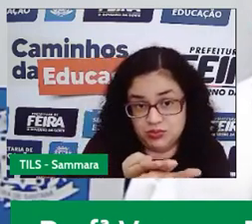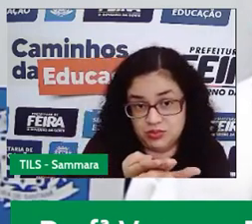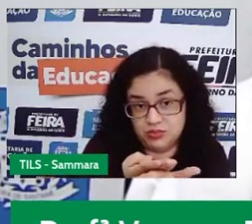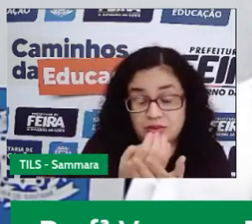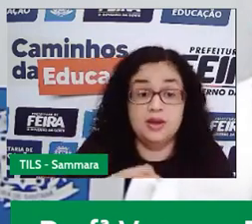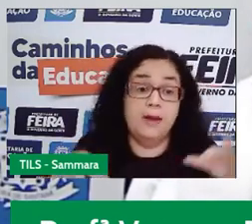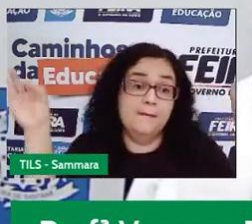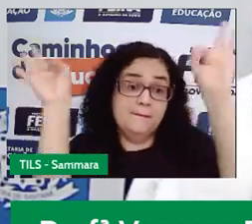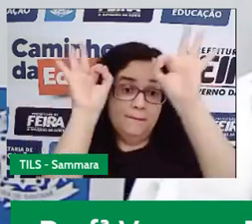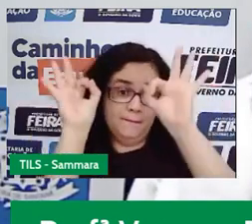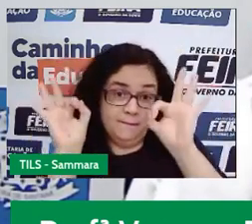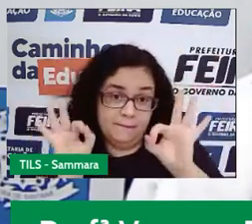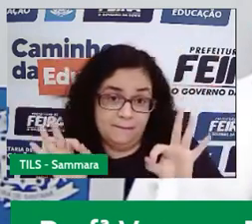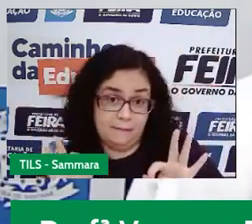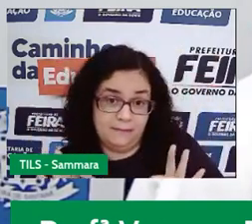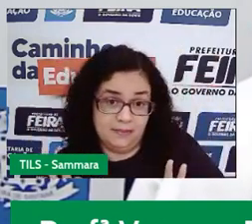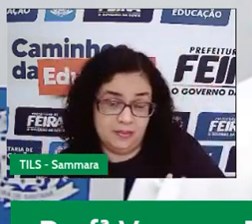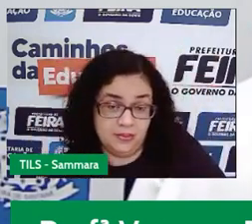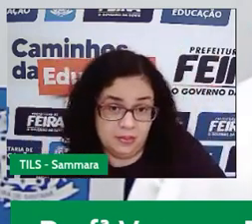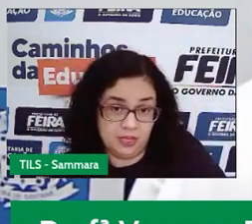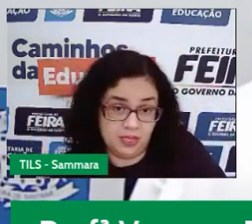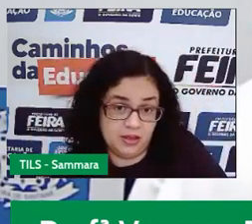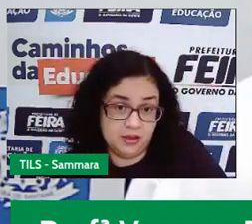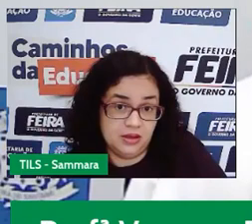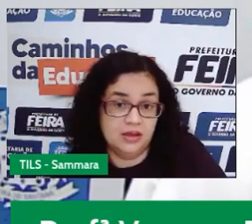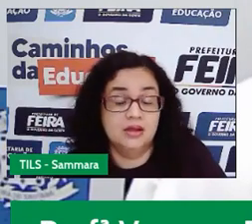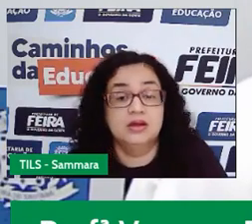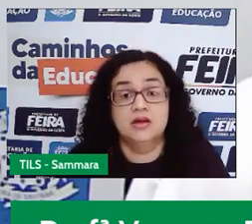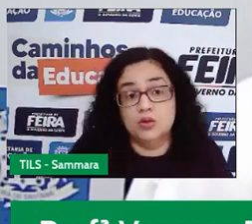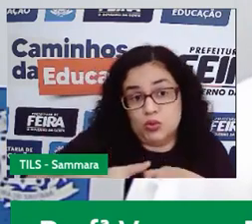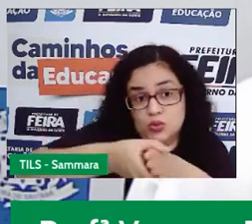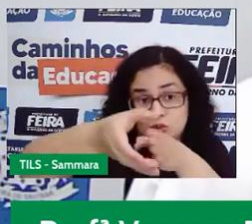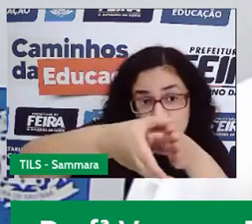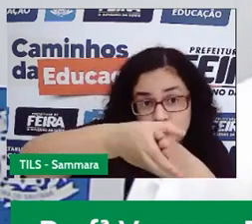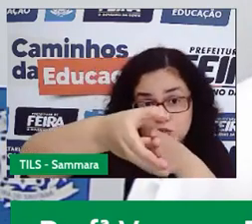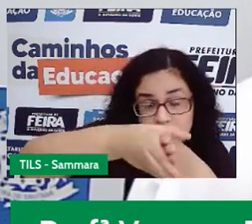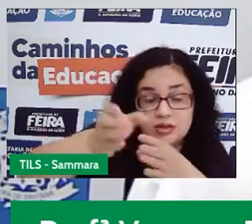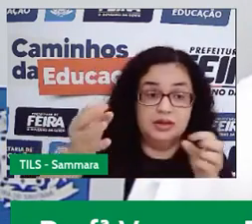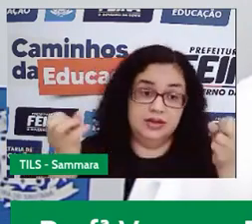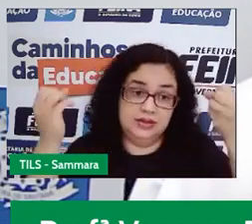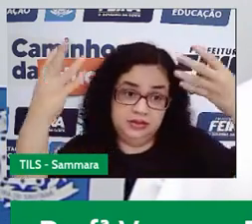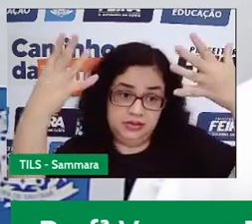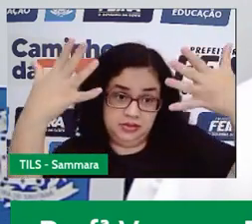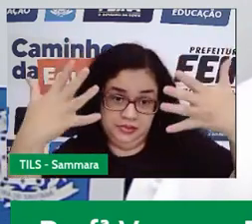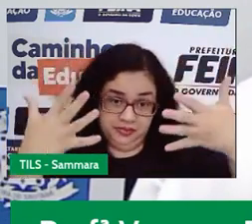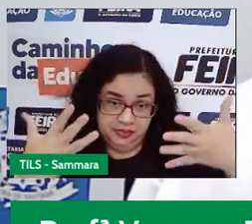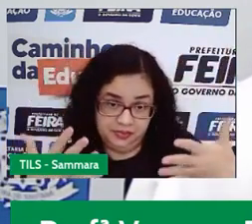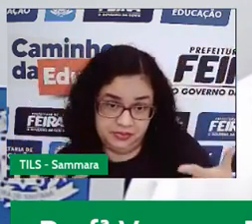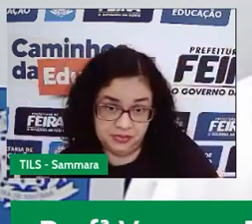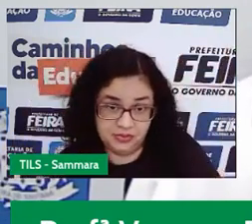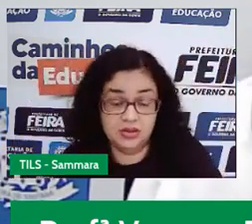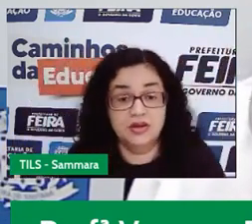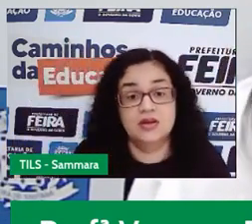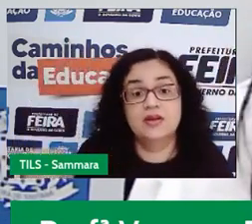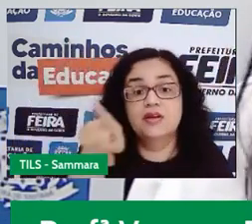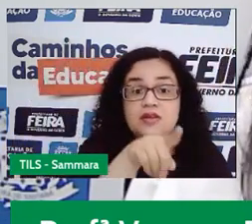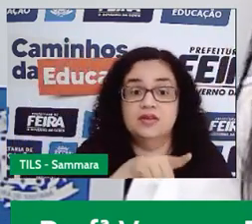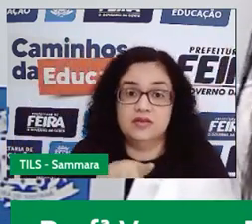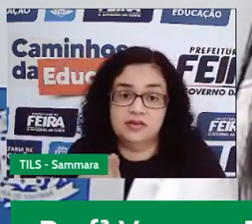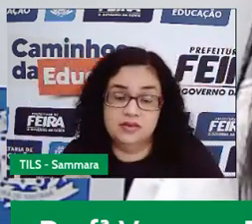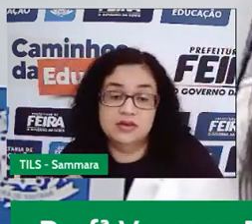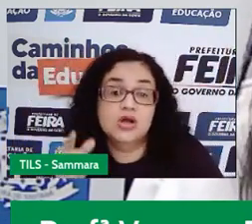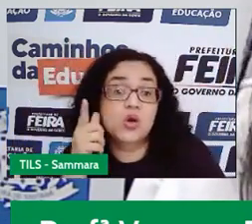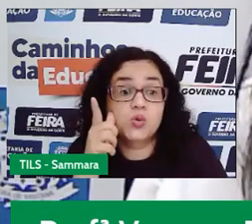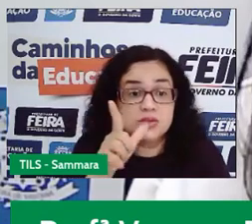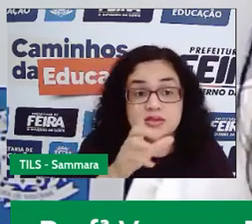vamos aí nos preparar ouvir com atenção as orientações a explicações da que você